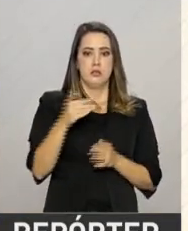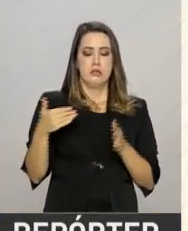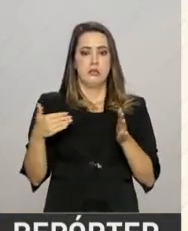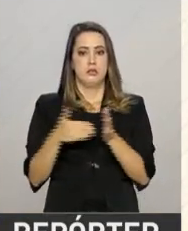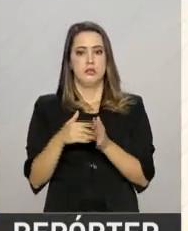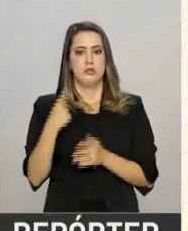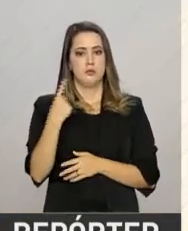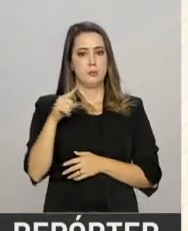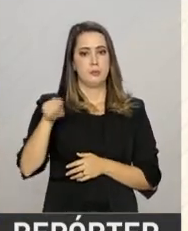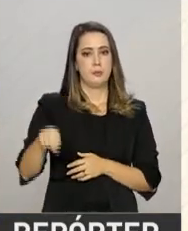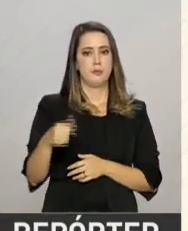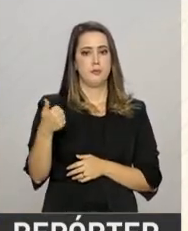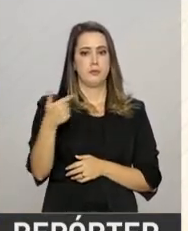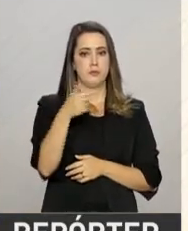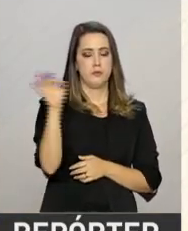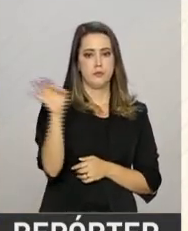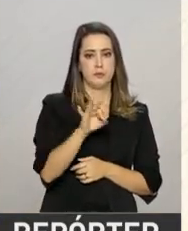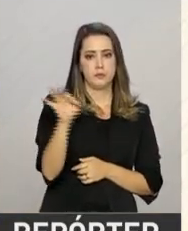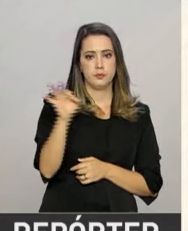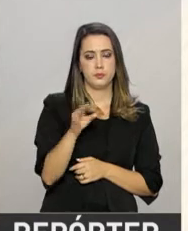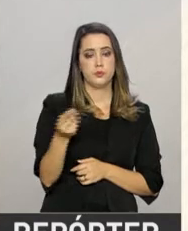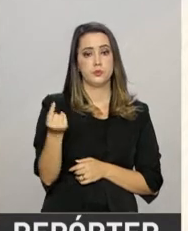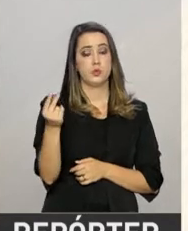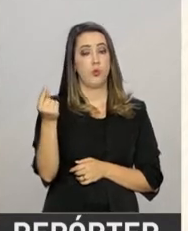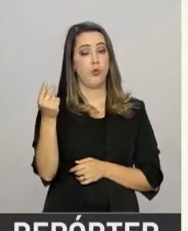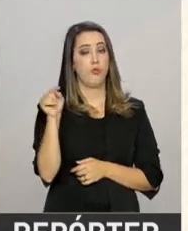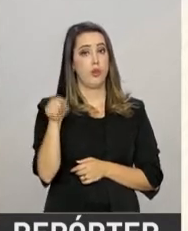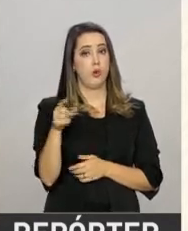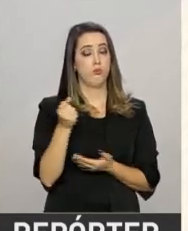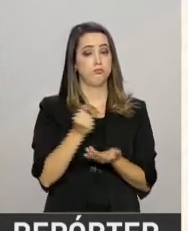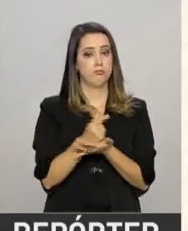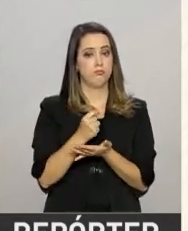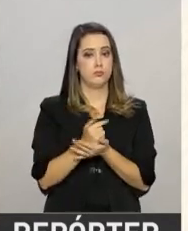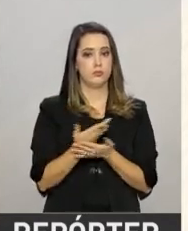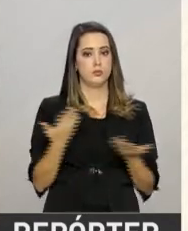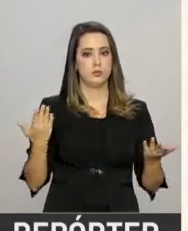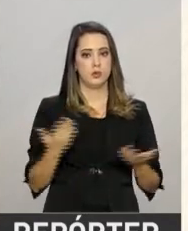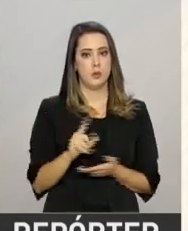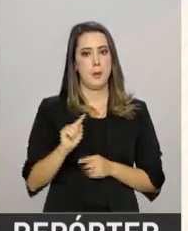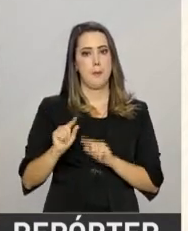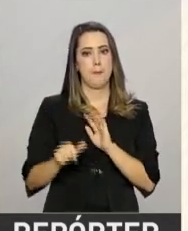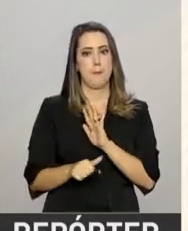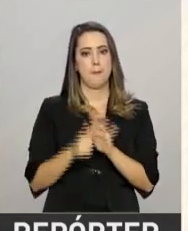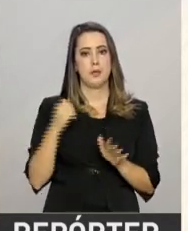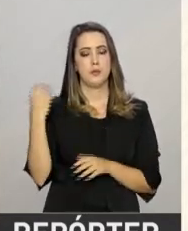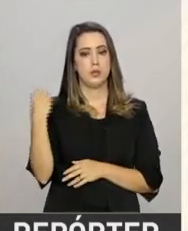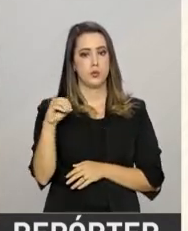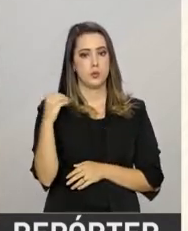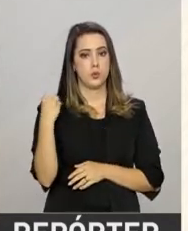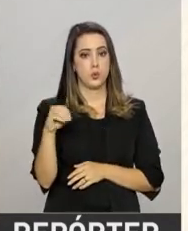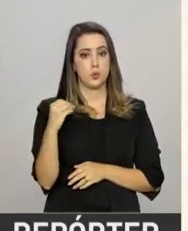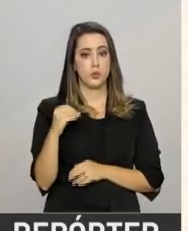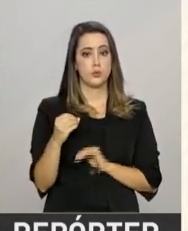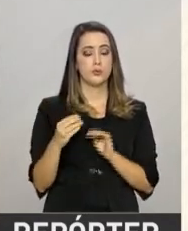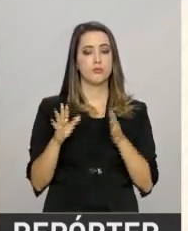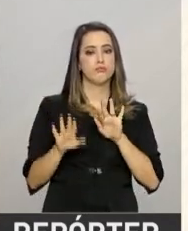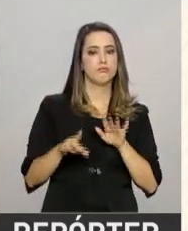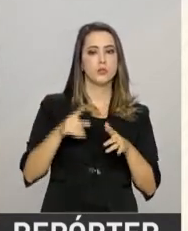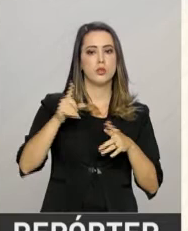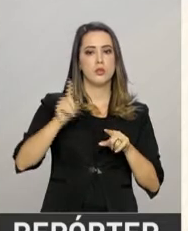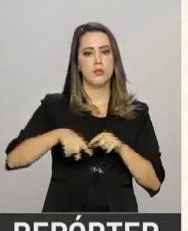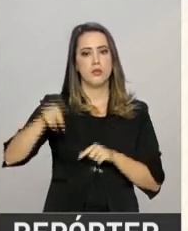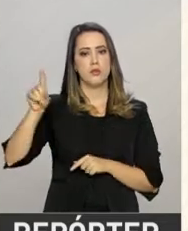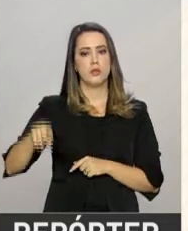0,82% a 1,12% do valor do produto. A partir de 1º de outubro, esta taxa vai variar